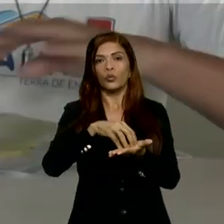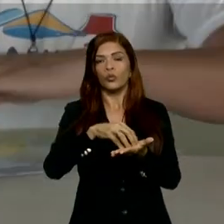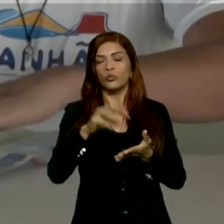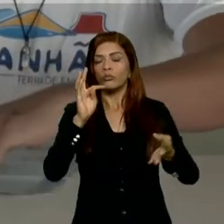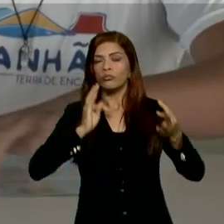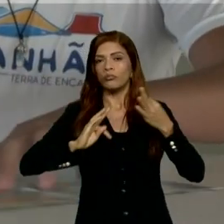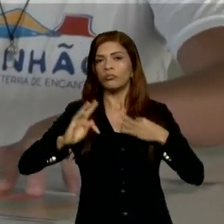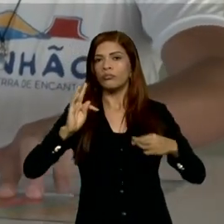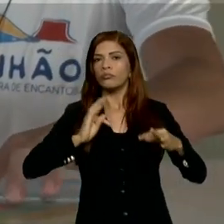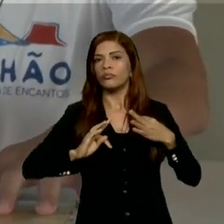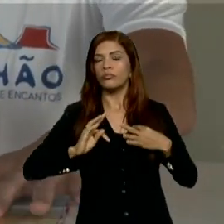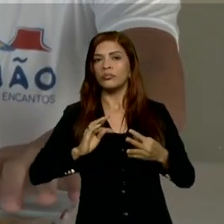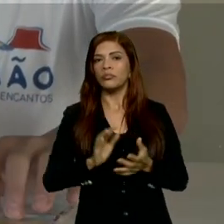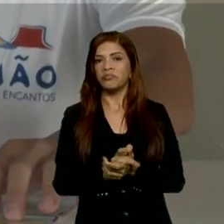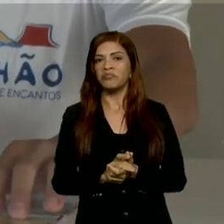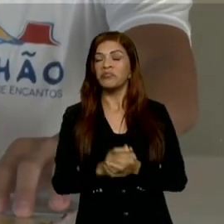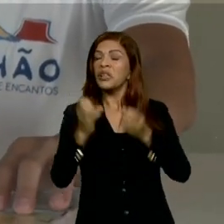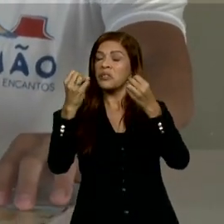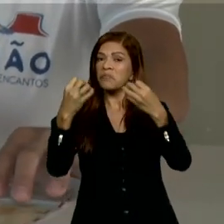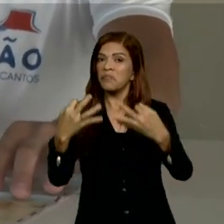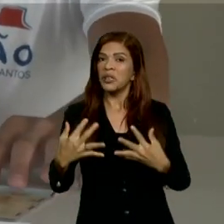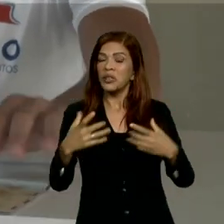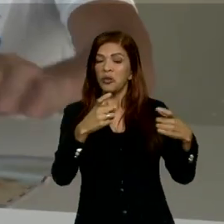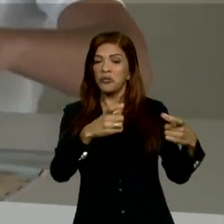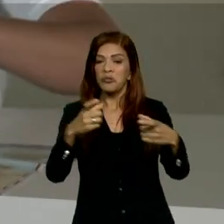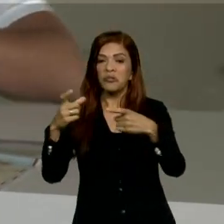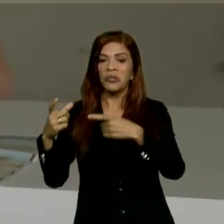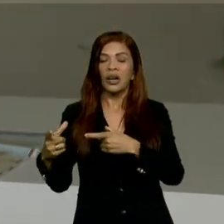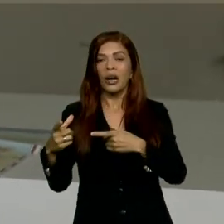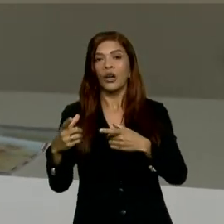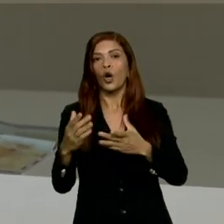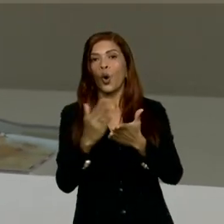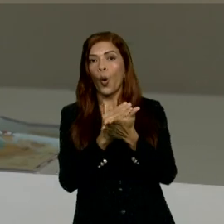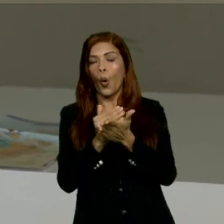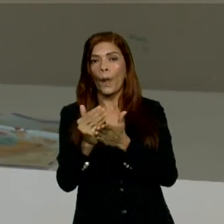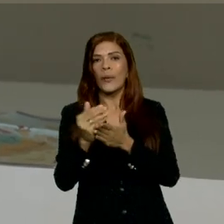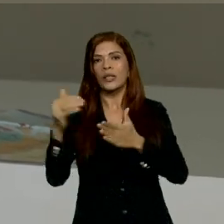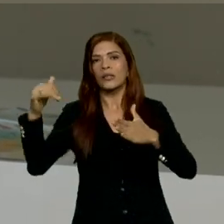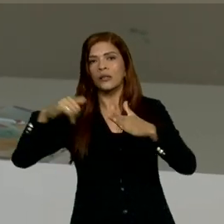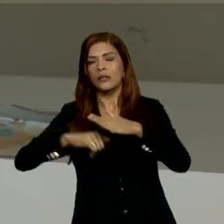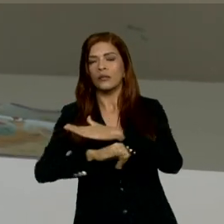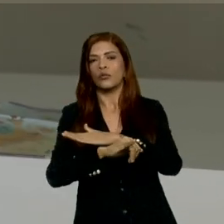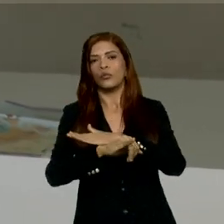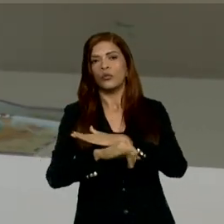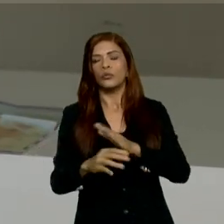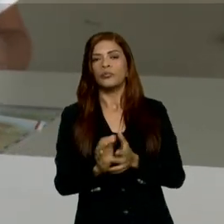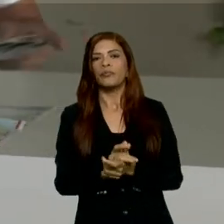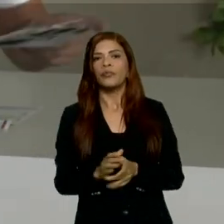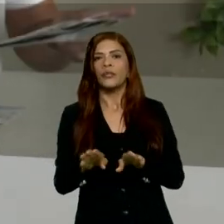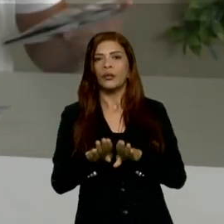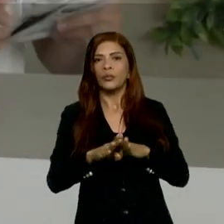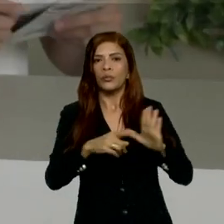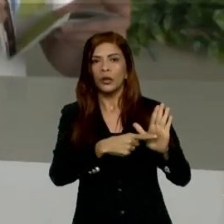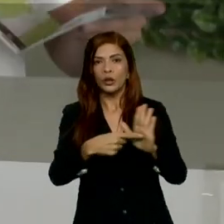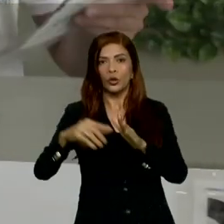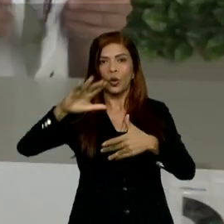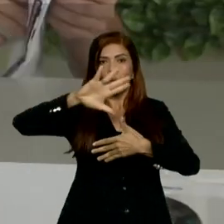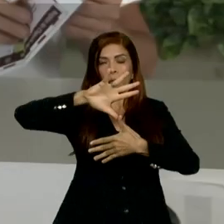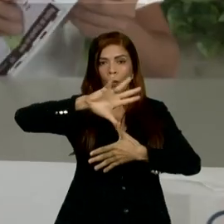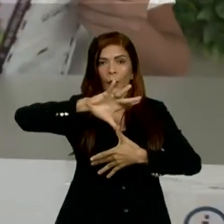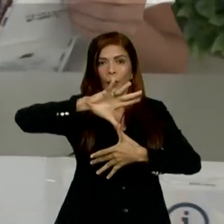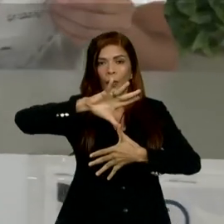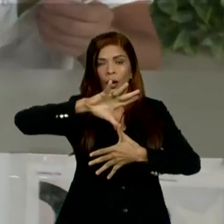capital disse que a procura pelos melhores destinos começa no aeroporto ele também nos apresentou o mapa virtual com